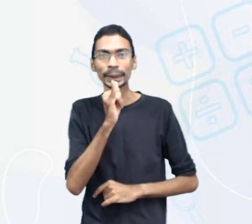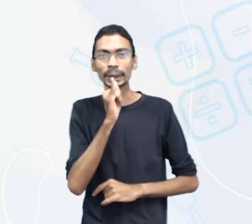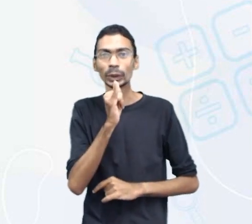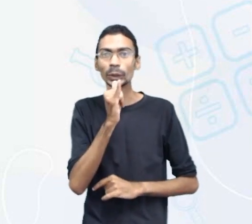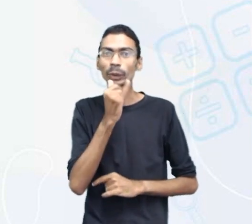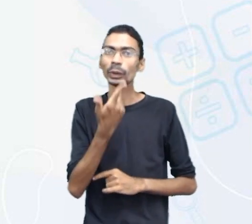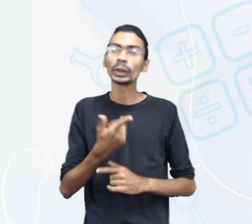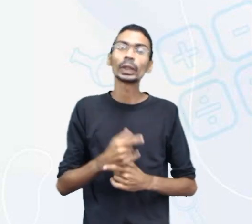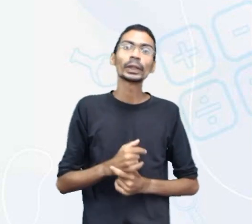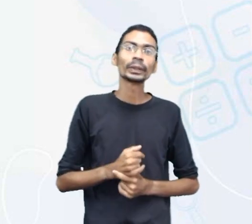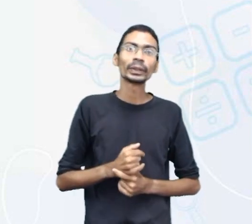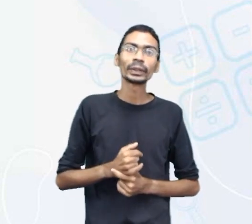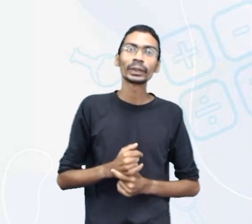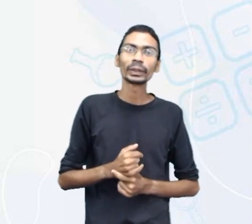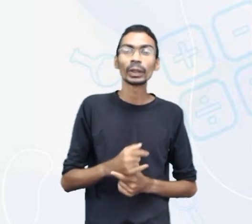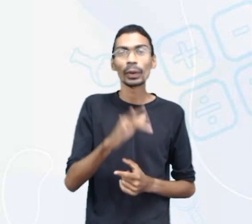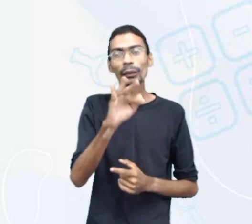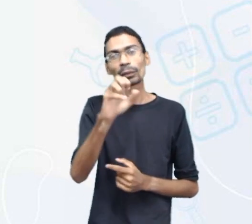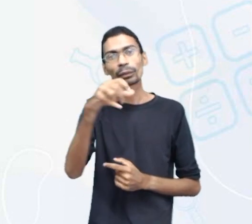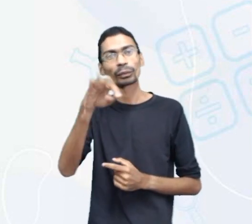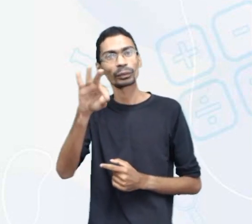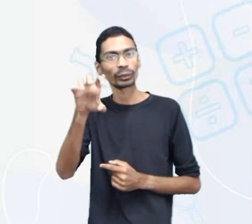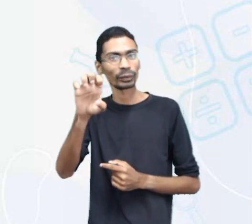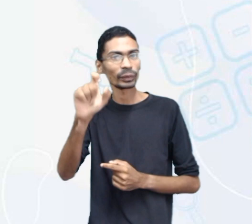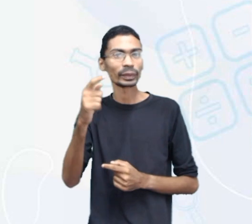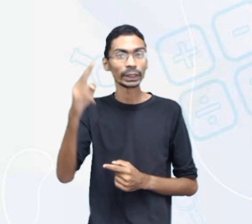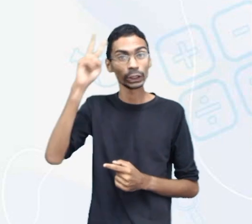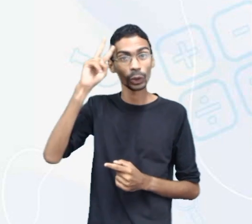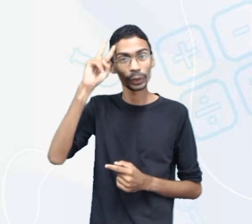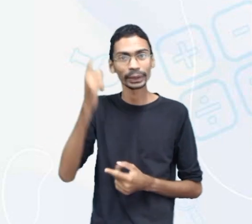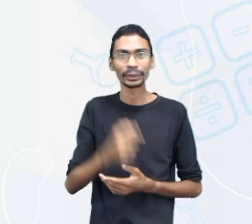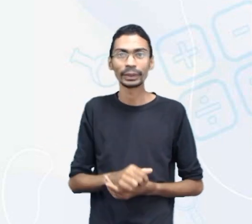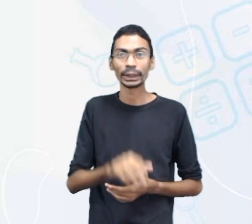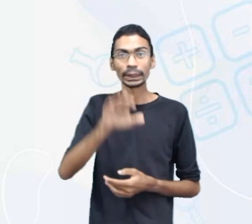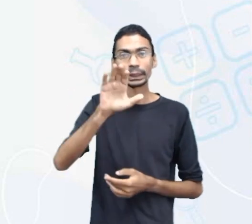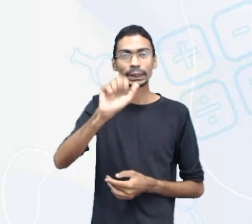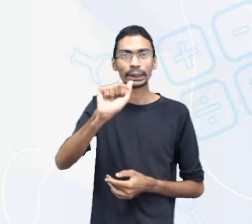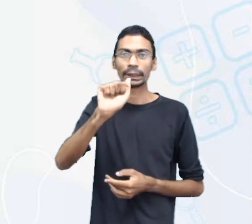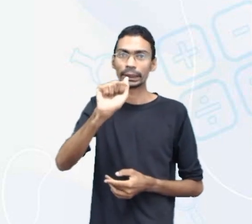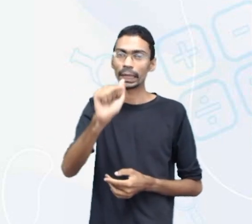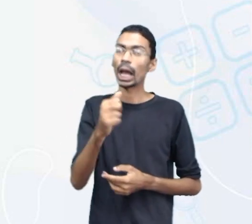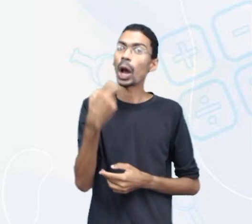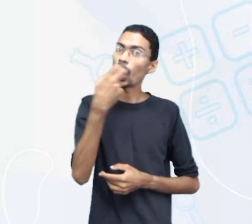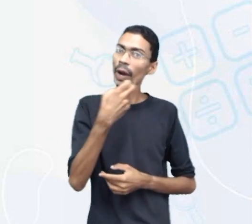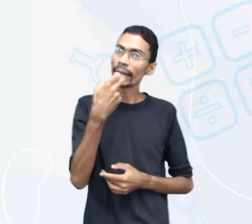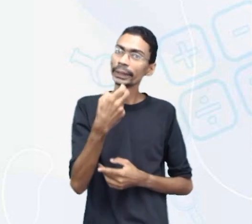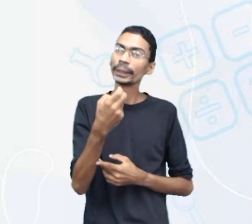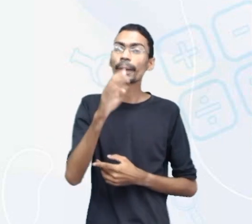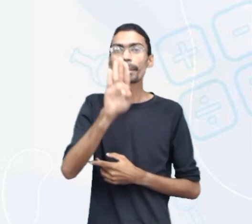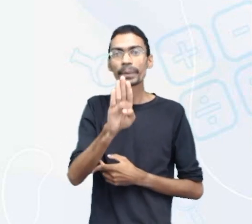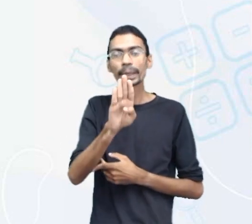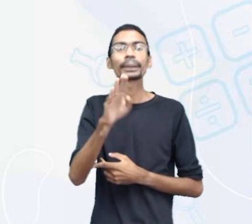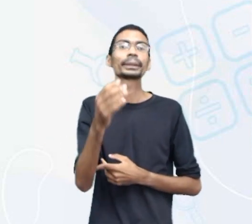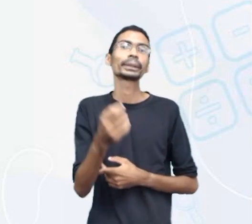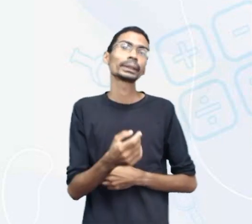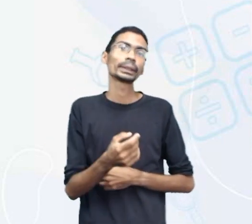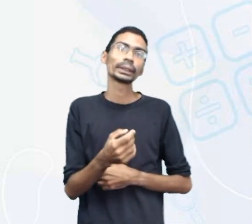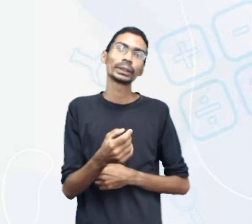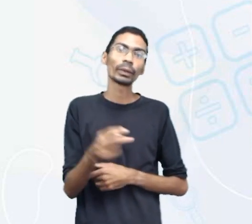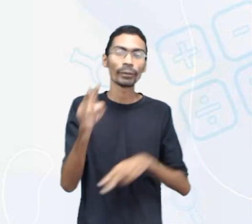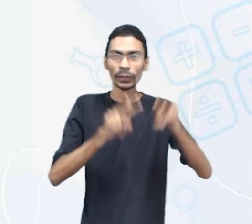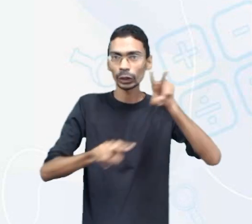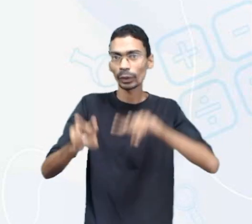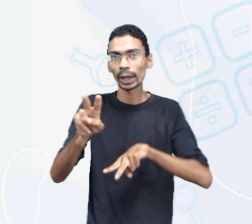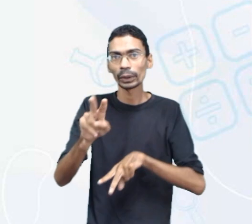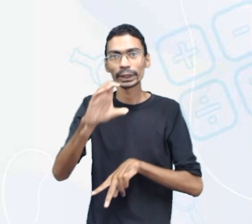fontes históricas quais são elas letra orais letra B visuais ou letras